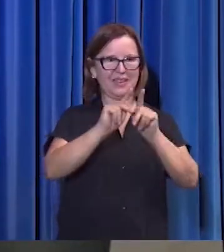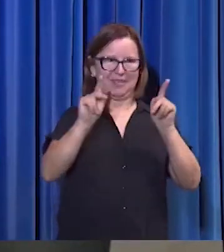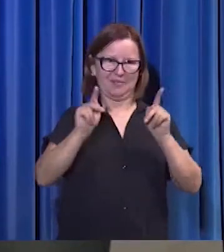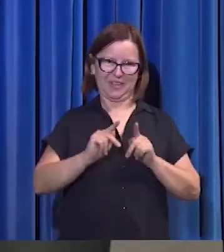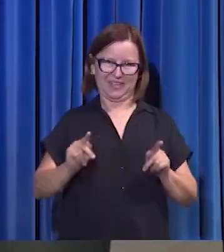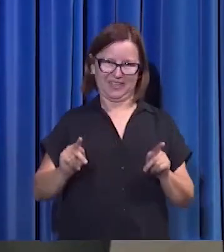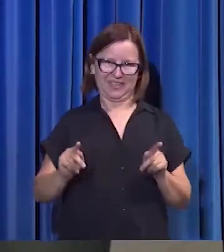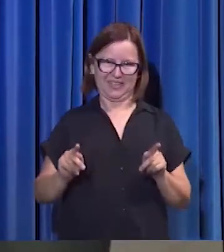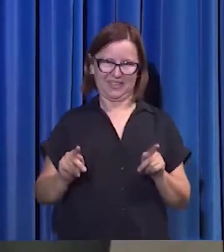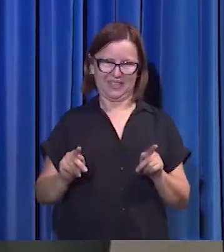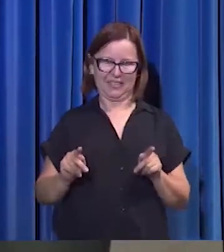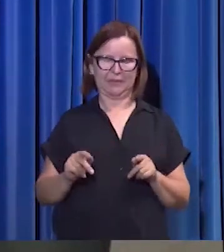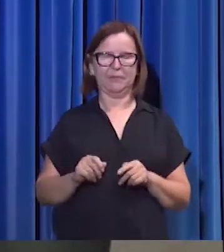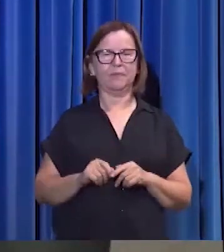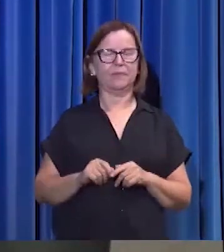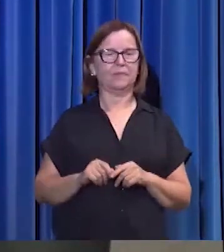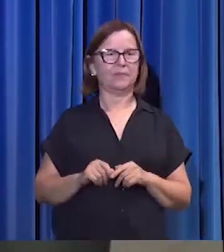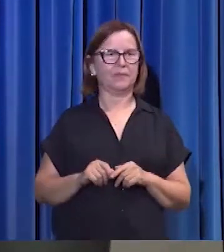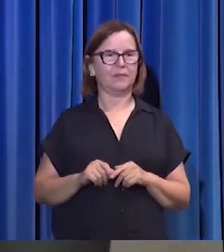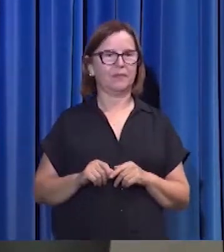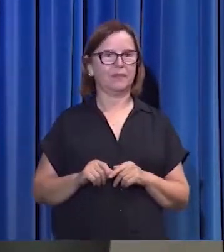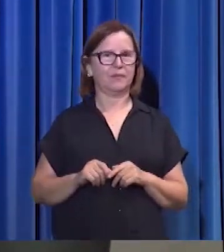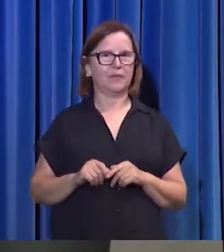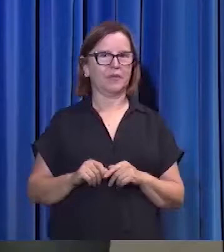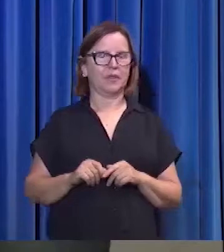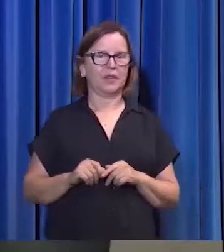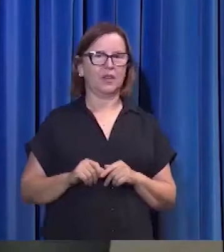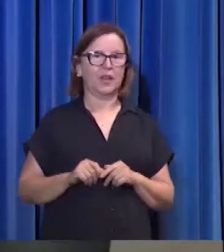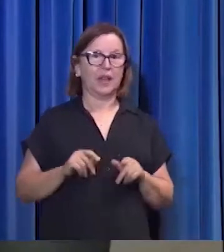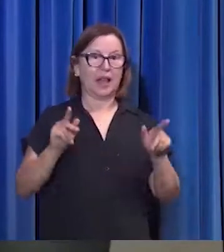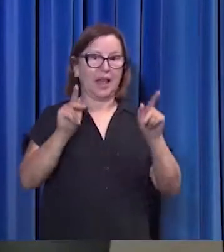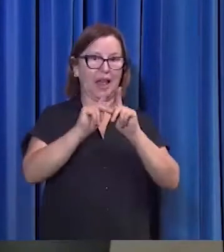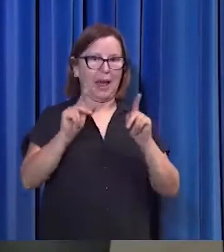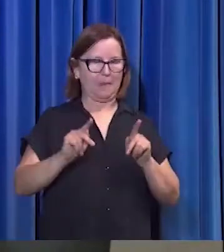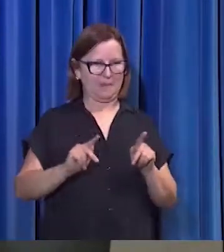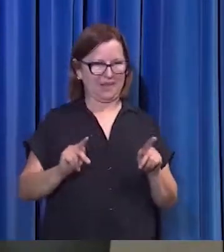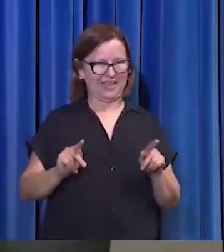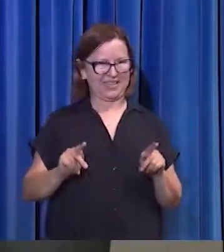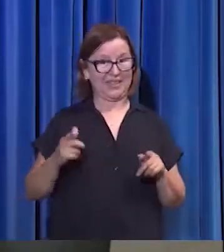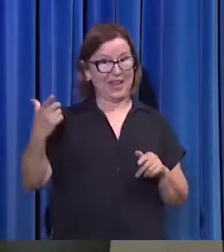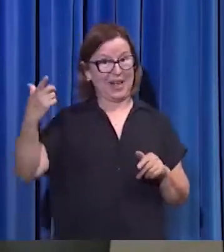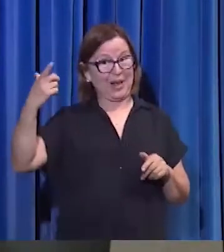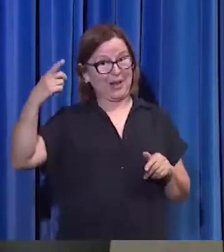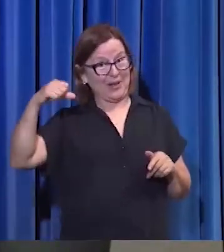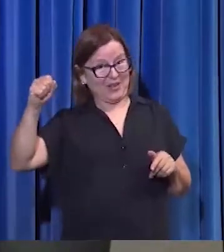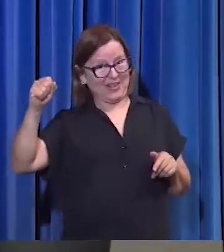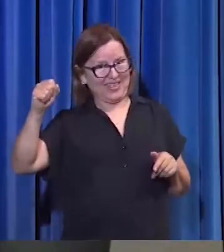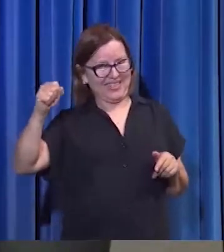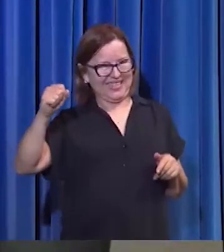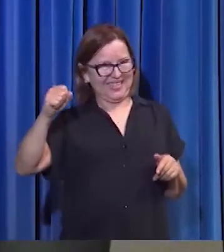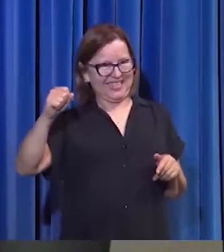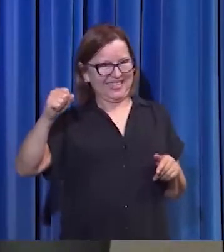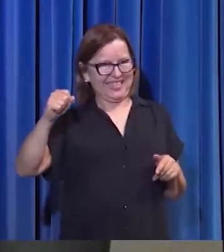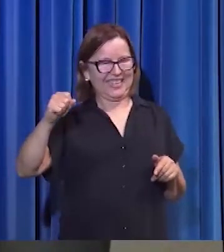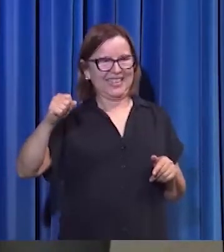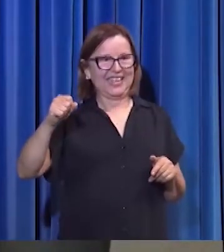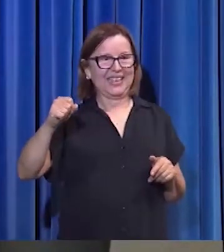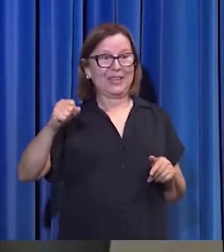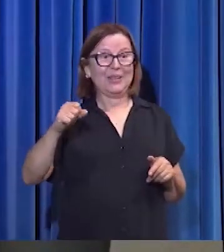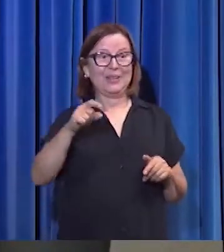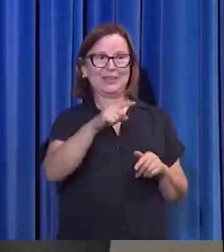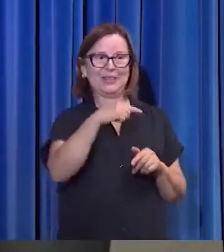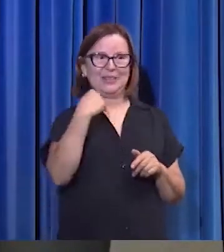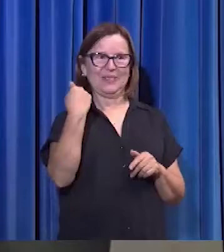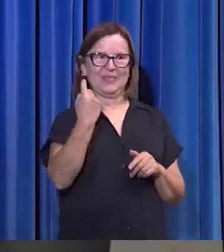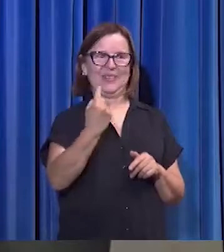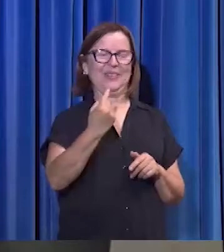A paz não é uma aquisição do pecador, mas é uma conquista e uma dádiva do Salvador.